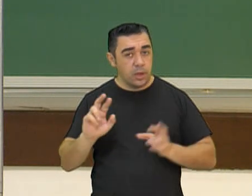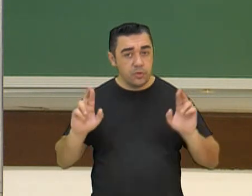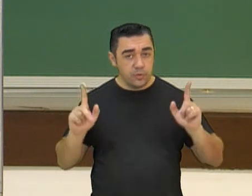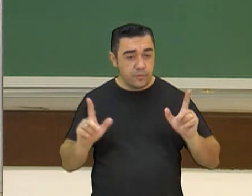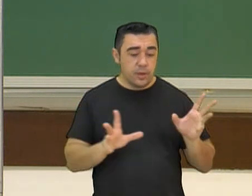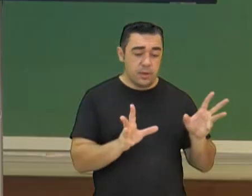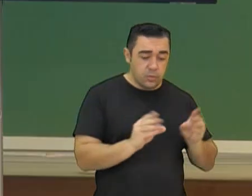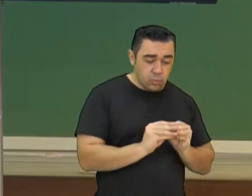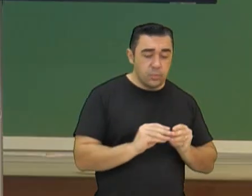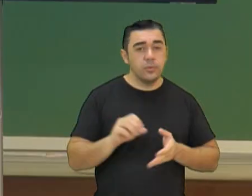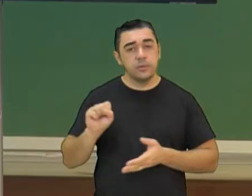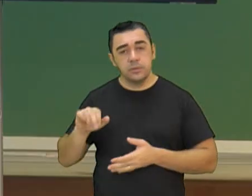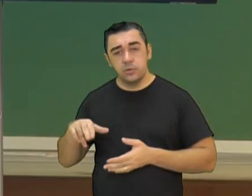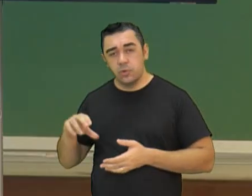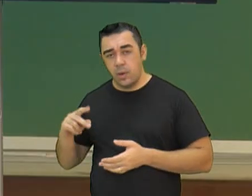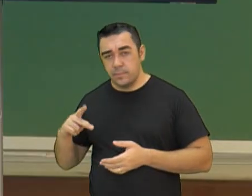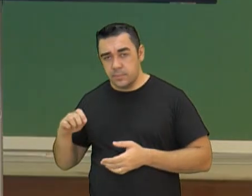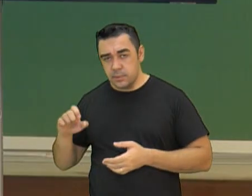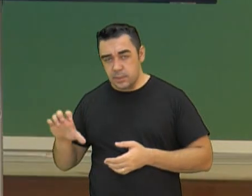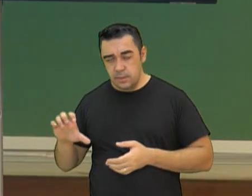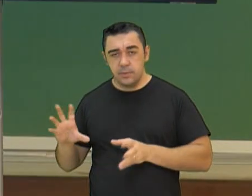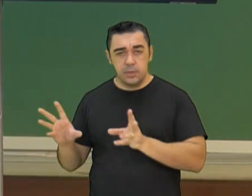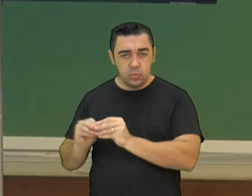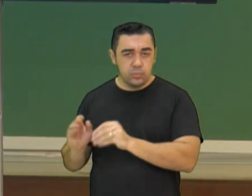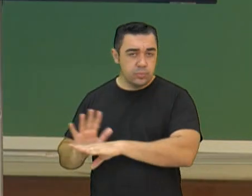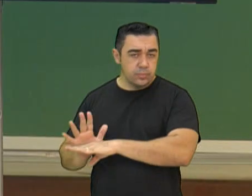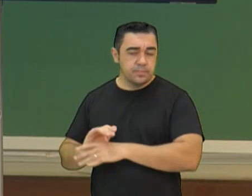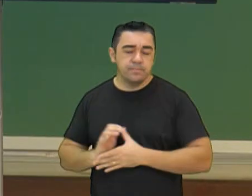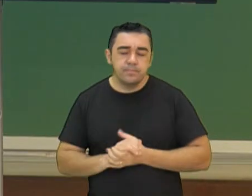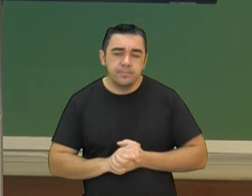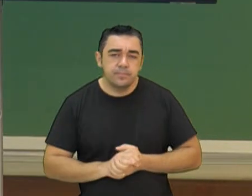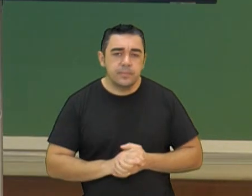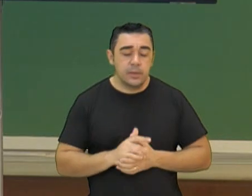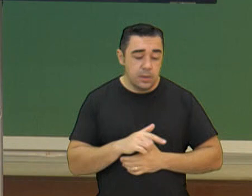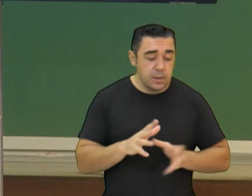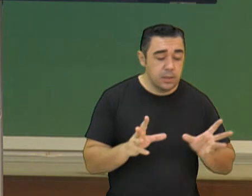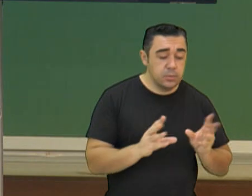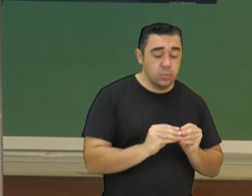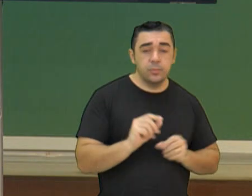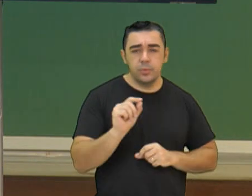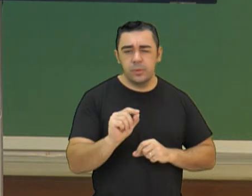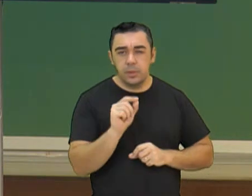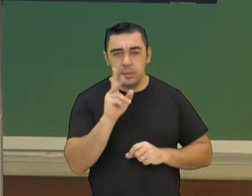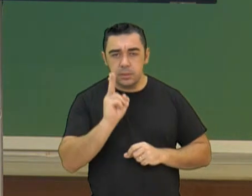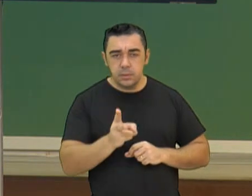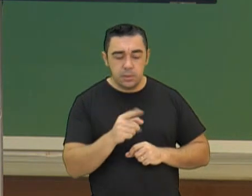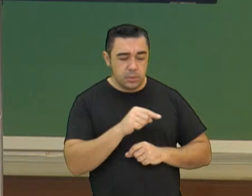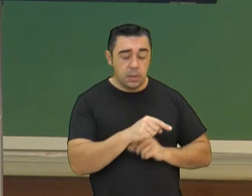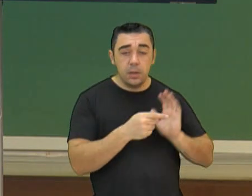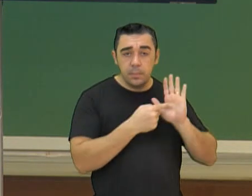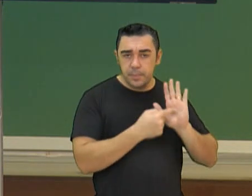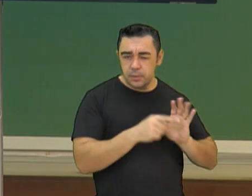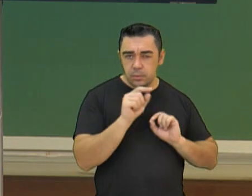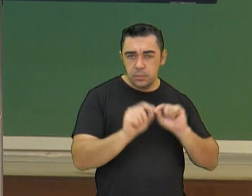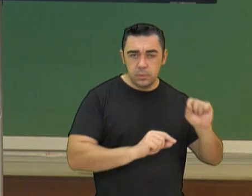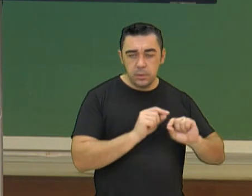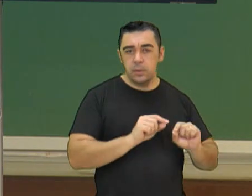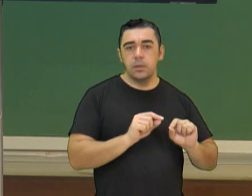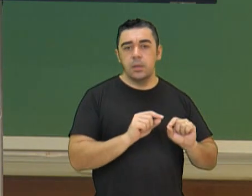entre resumo e sinopse, certo? Então, no resumo, o resumo ele sempre tem a intenção de apresentar de uma